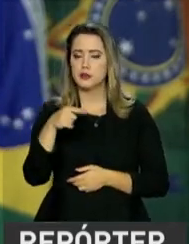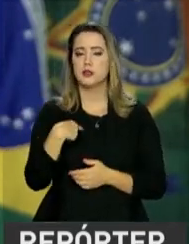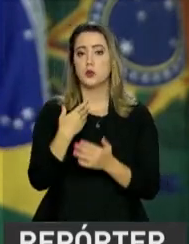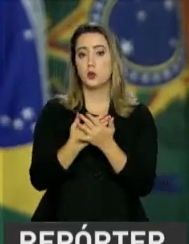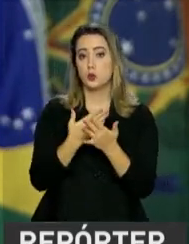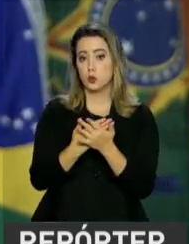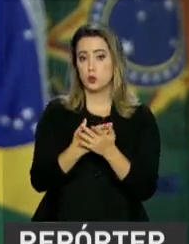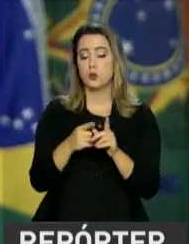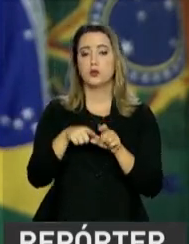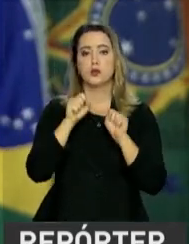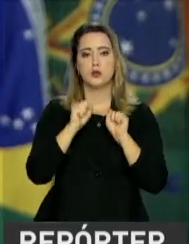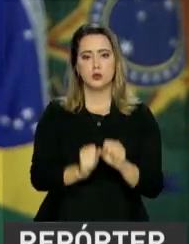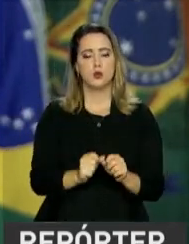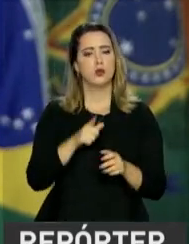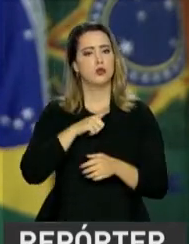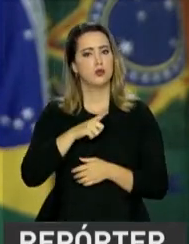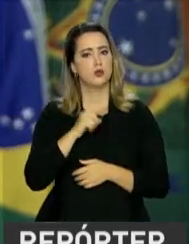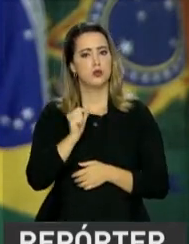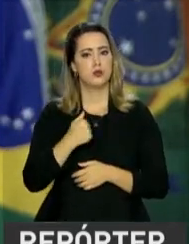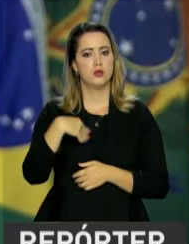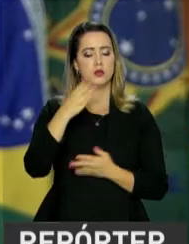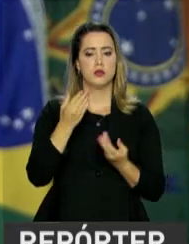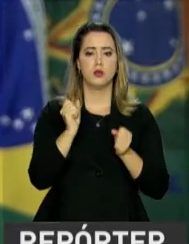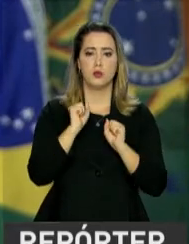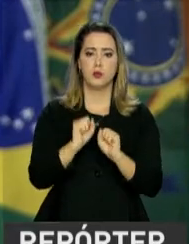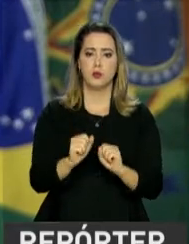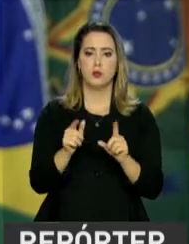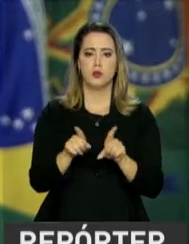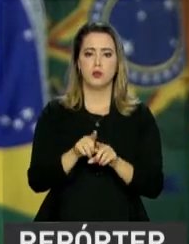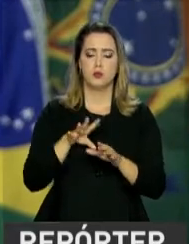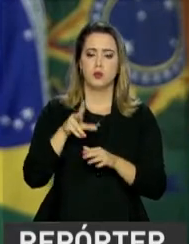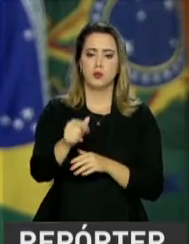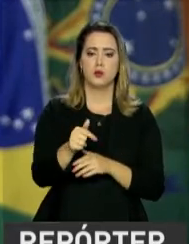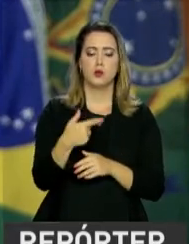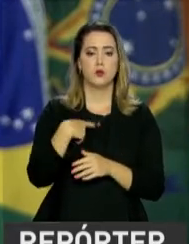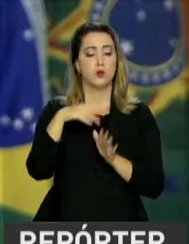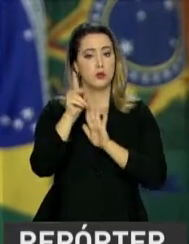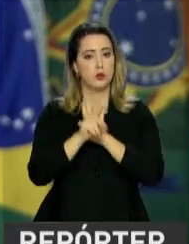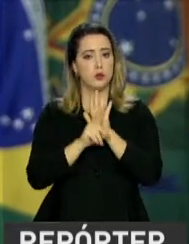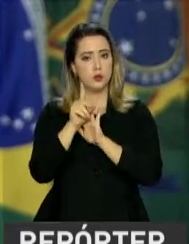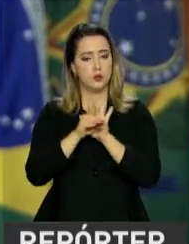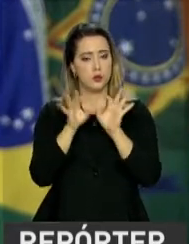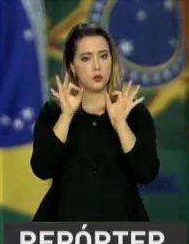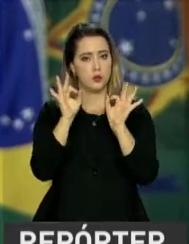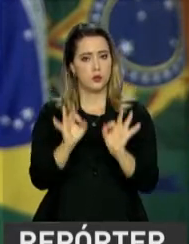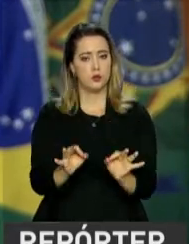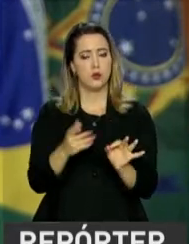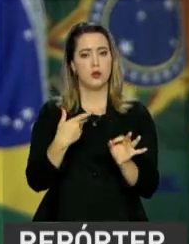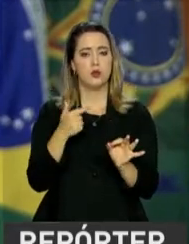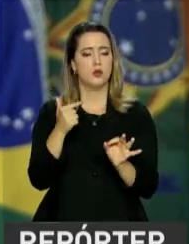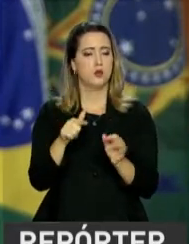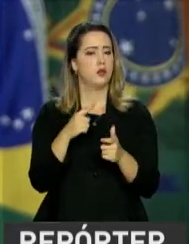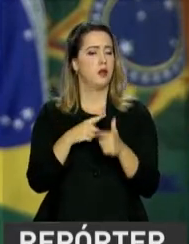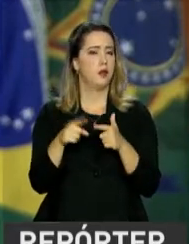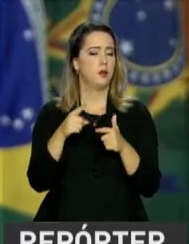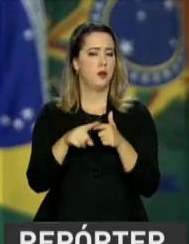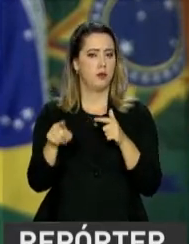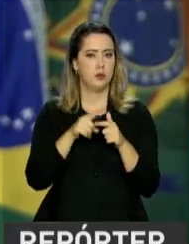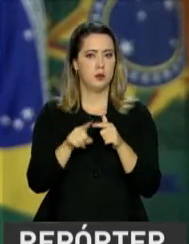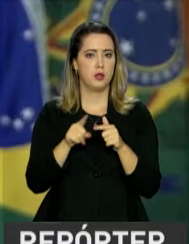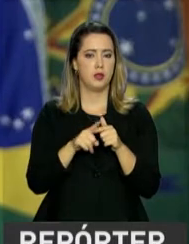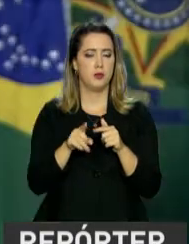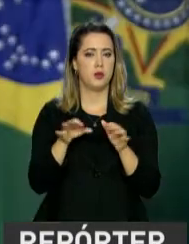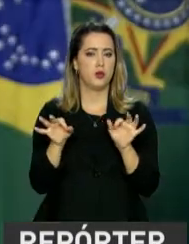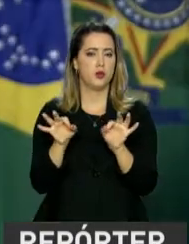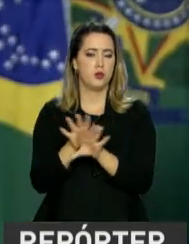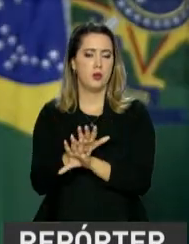estudantes terão mais chances de obter uma colocação com todos os direitos garantidos sem risco de interromper os